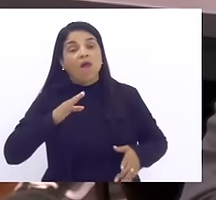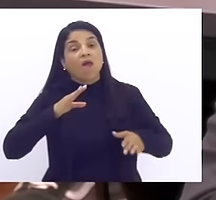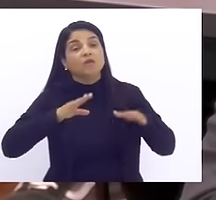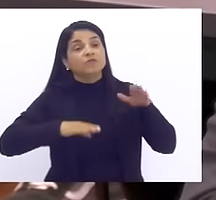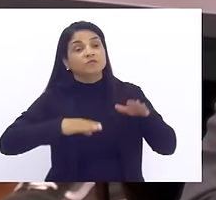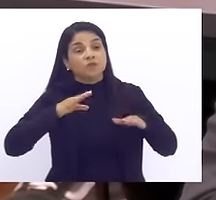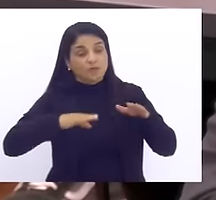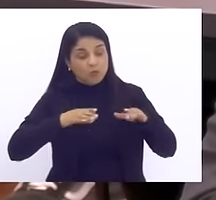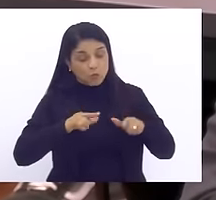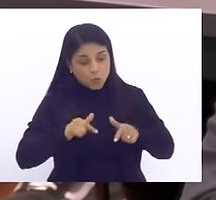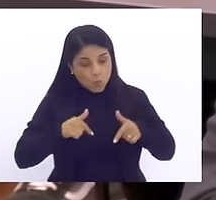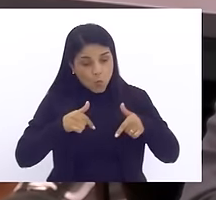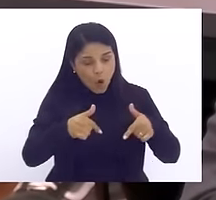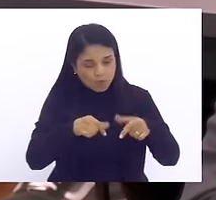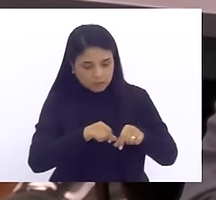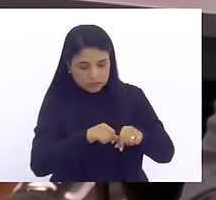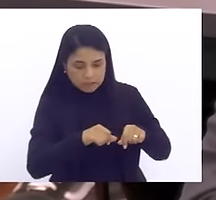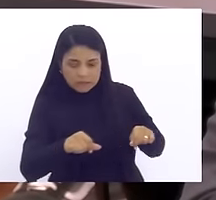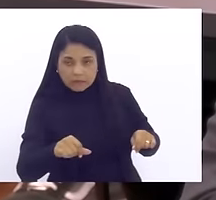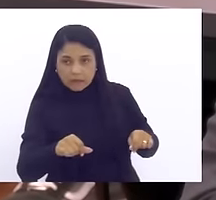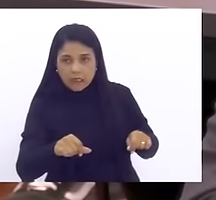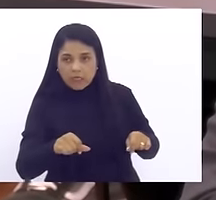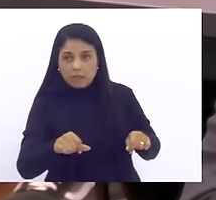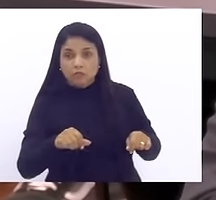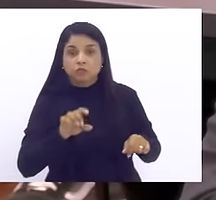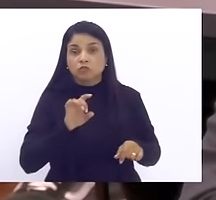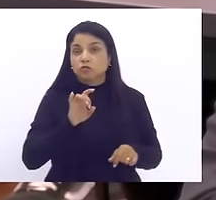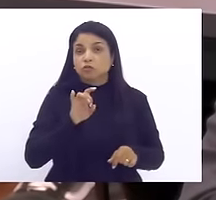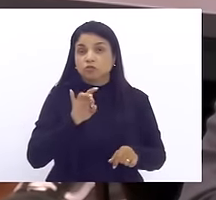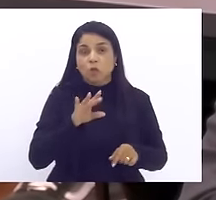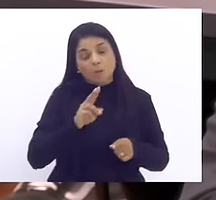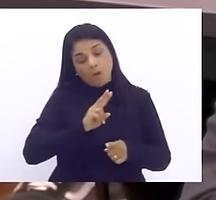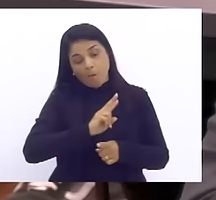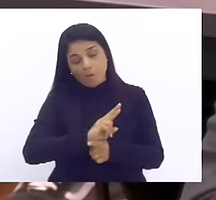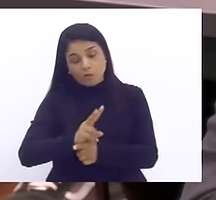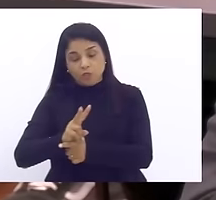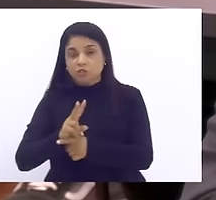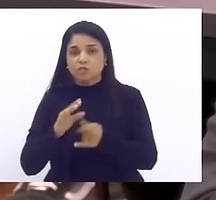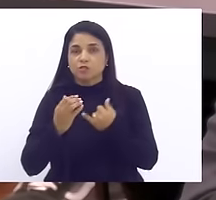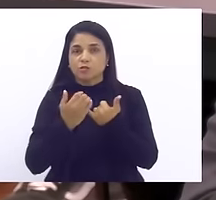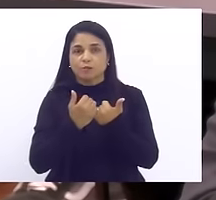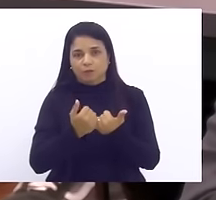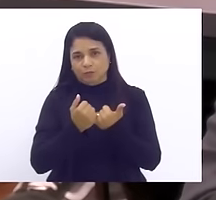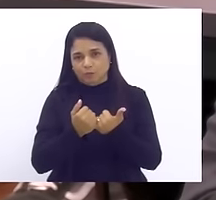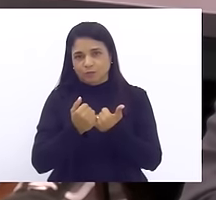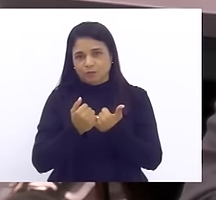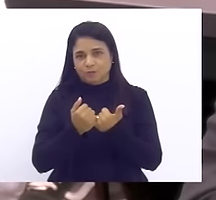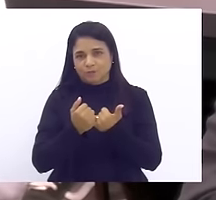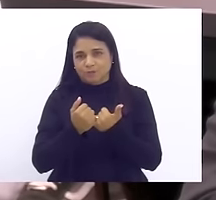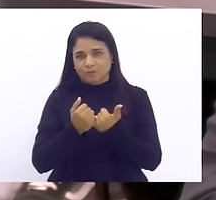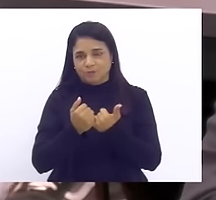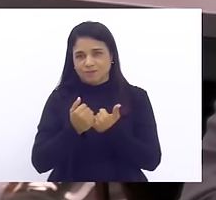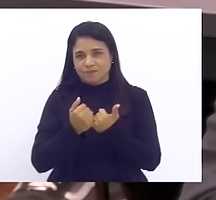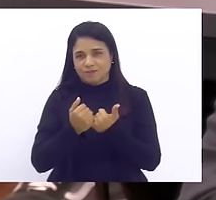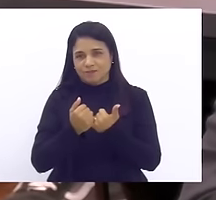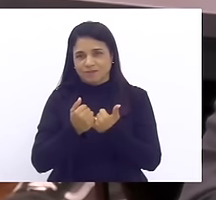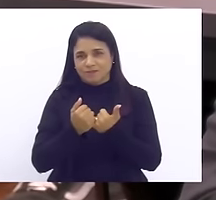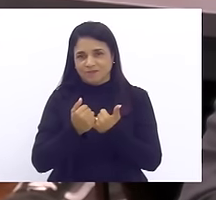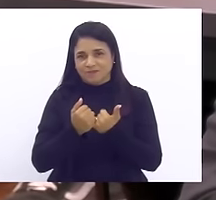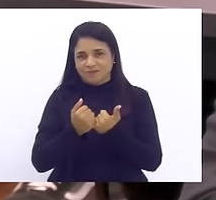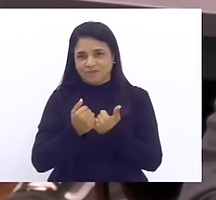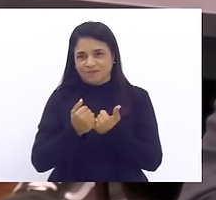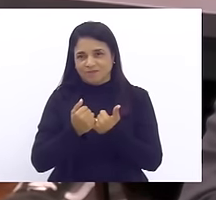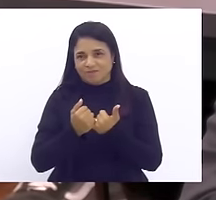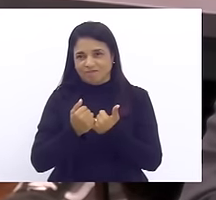o ato de lacrar seja tão somente para proteger o patrimônio não porque assim tirou